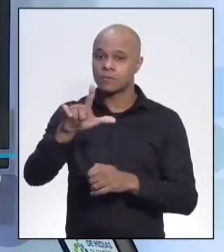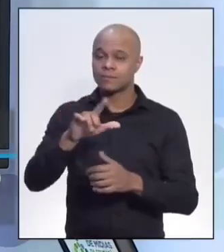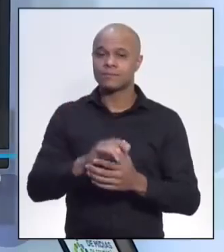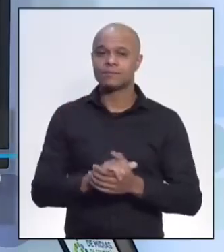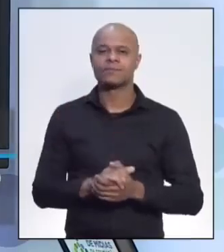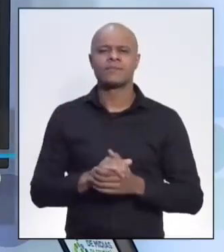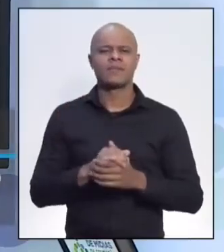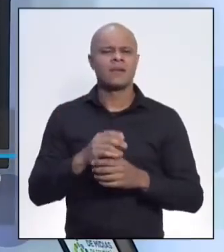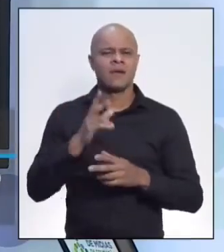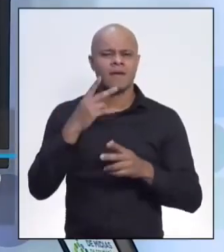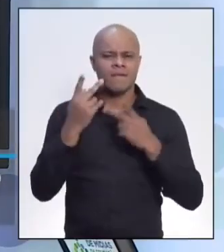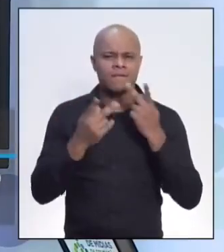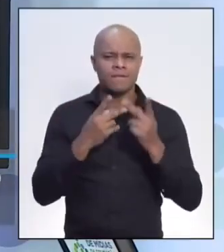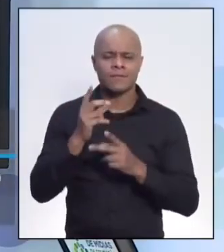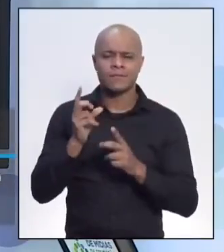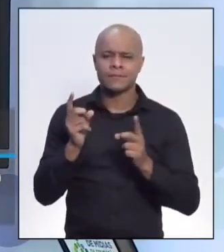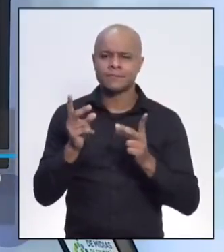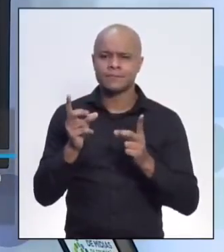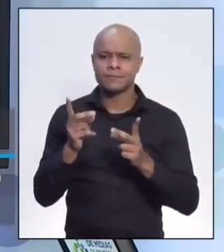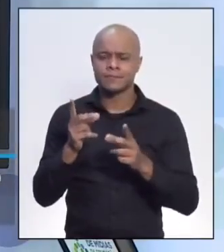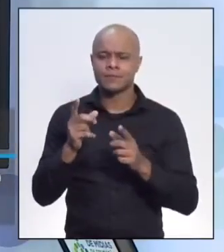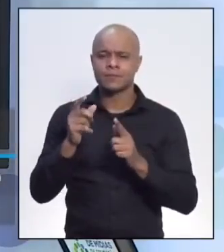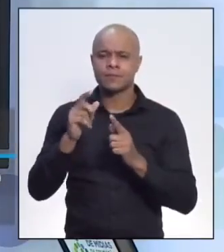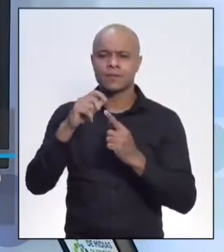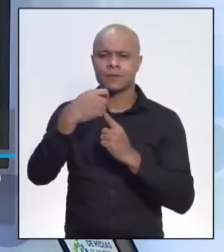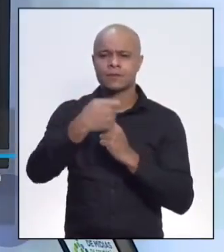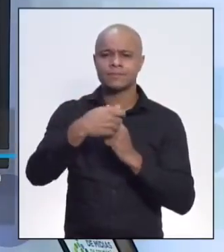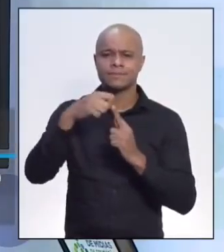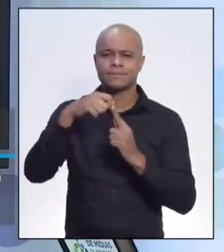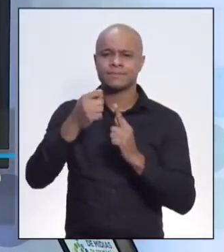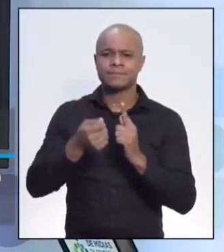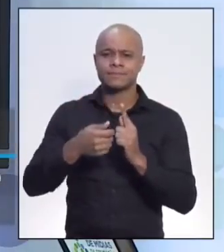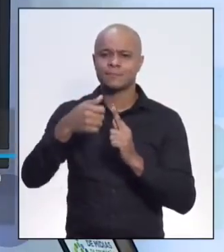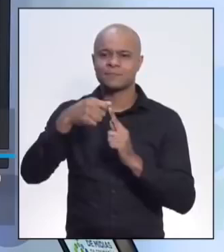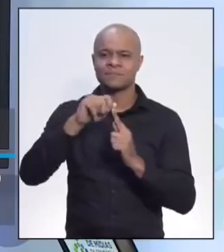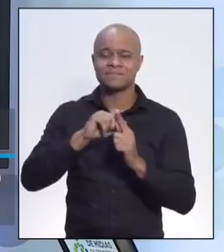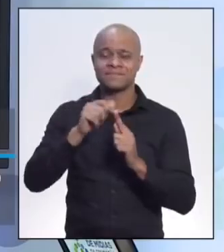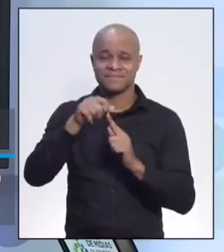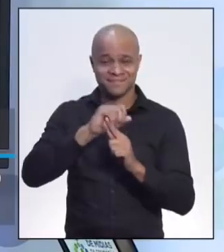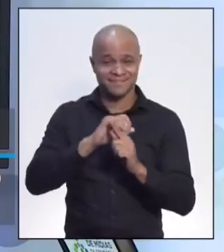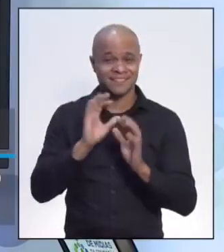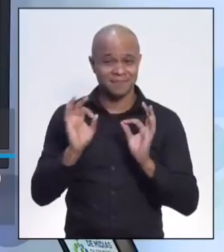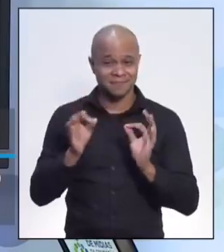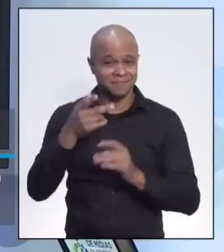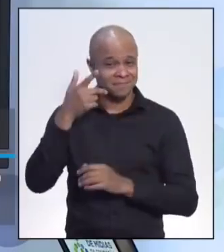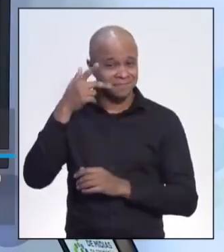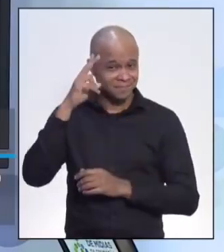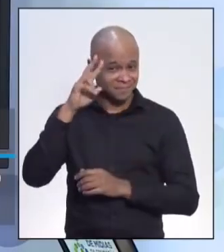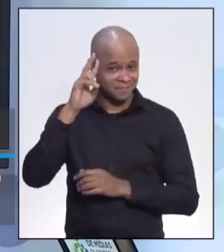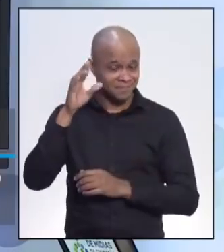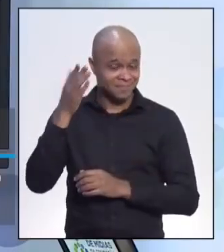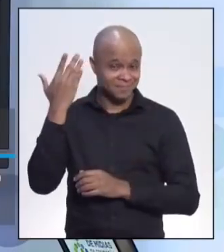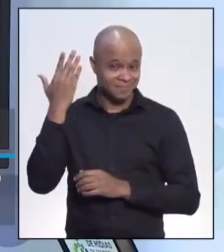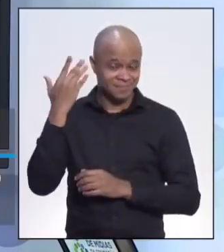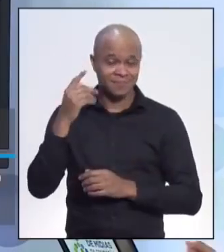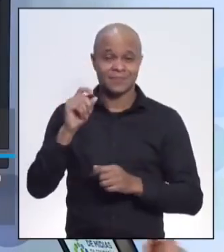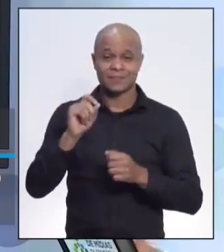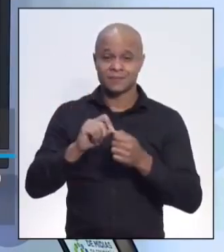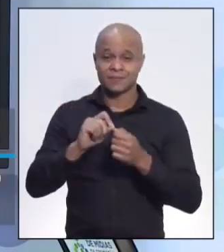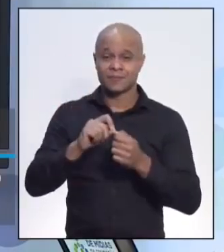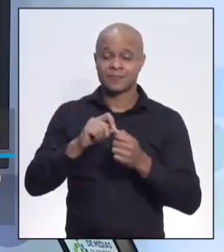da banana, aquela situação, né? Eu vou fazer novamente esse gráfico, porque eu lembro que teve gente que